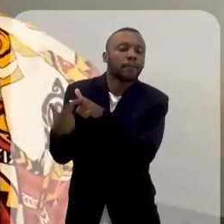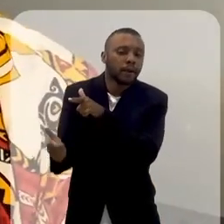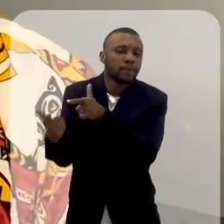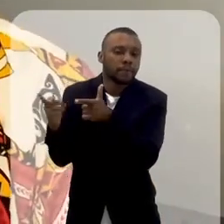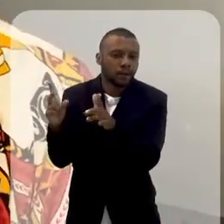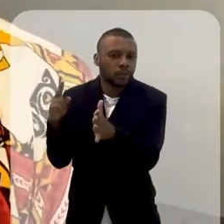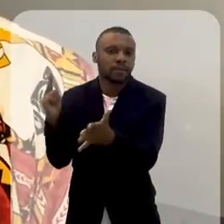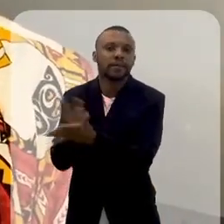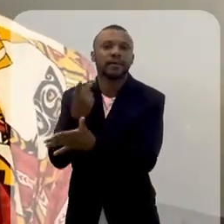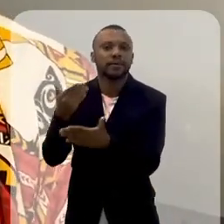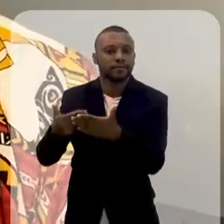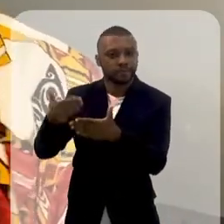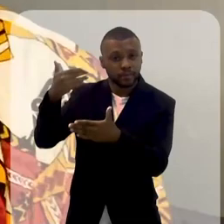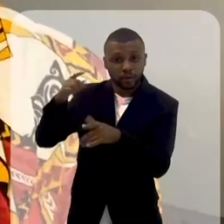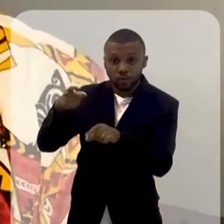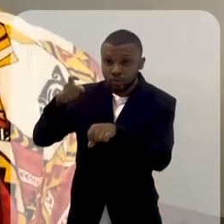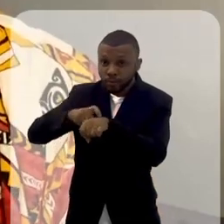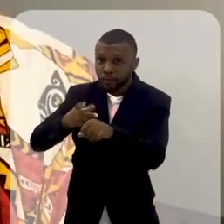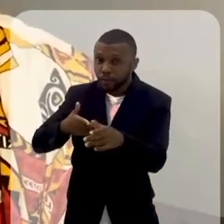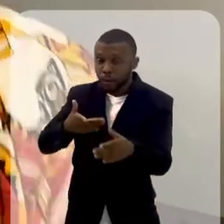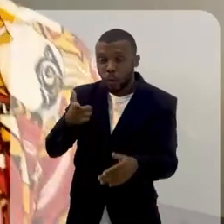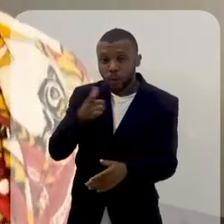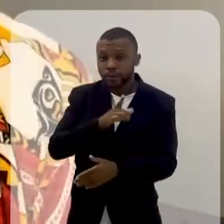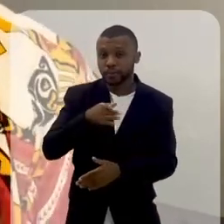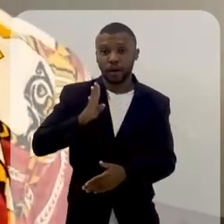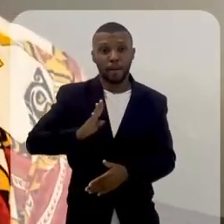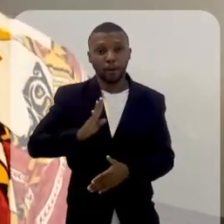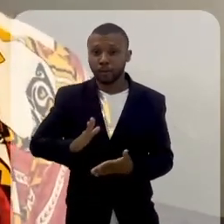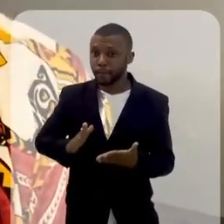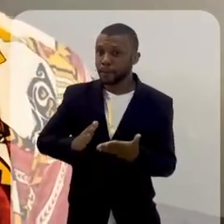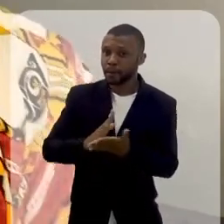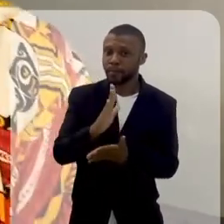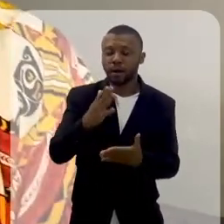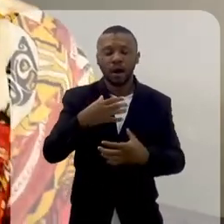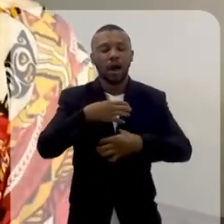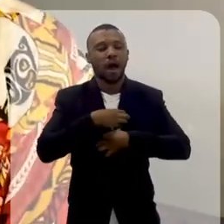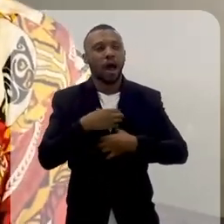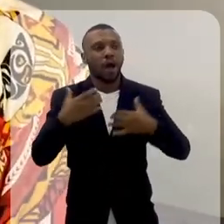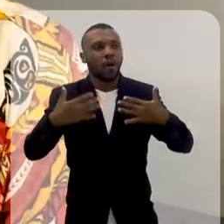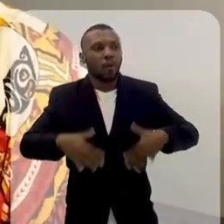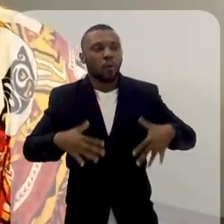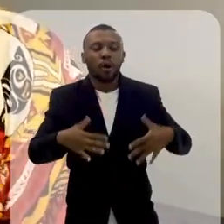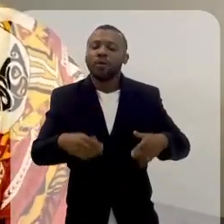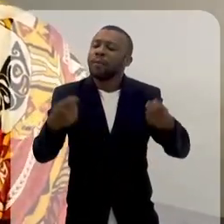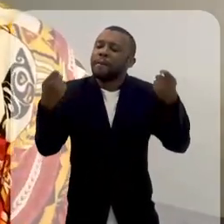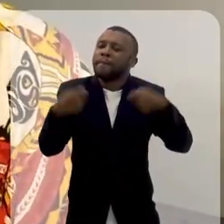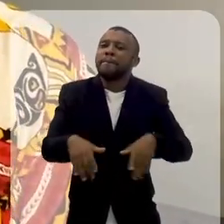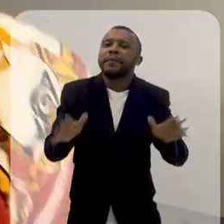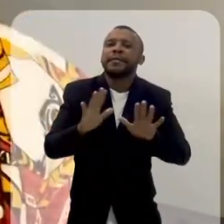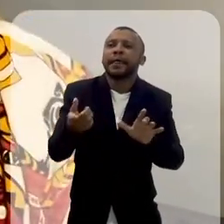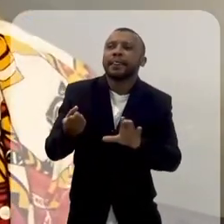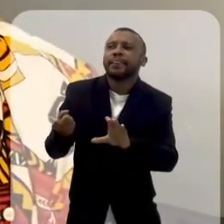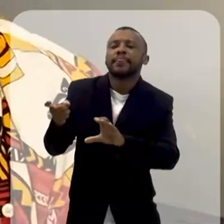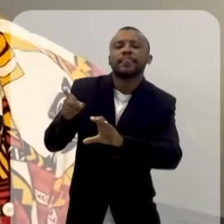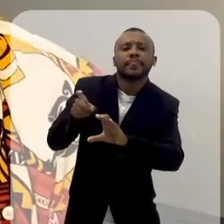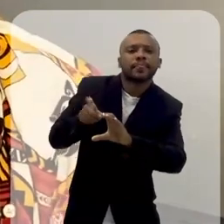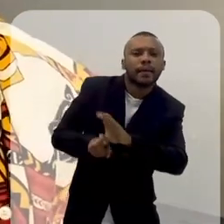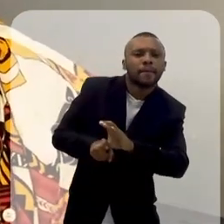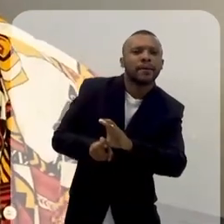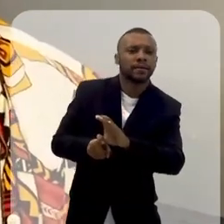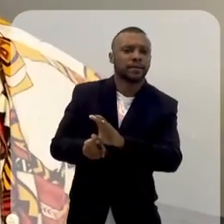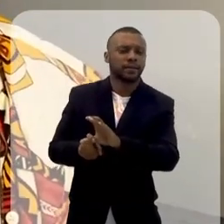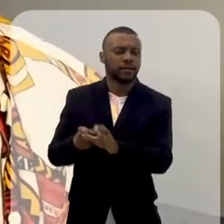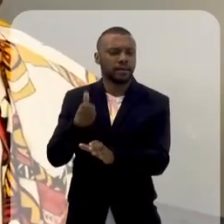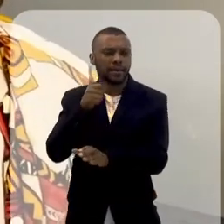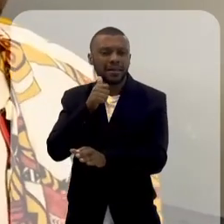daquele momento. Então, quando eu passo na bolsa, quando eu consigo a bolsa, para mim é tipo: caralho, eu não vou precisar.